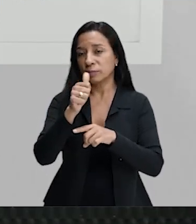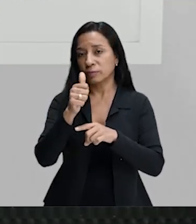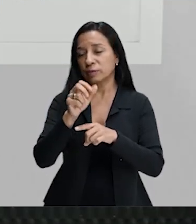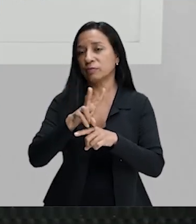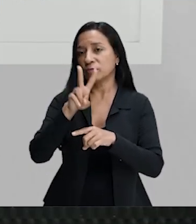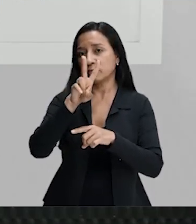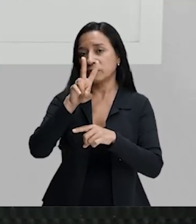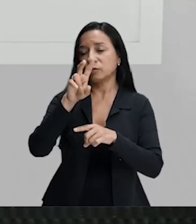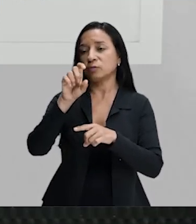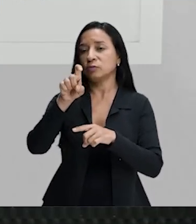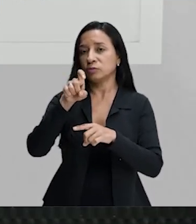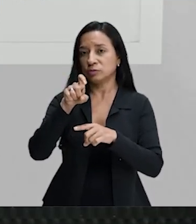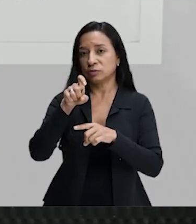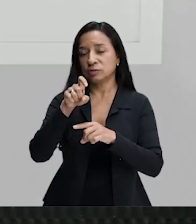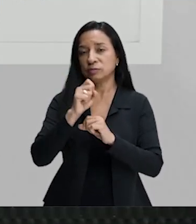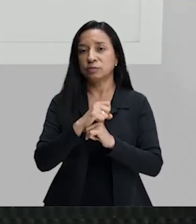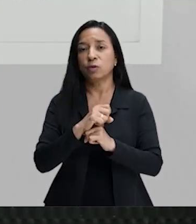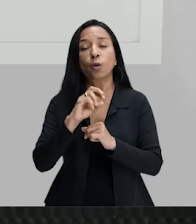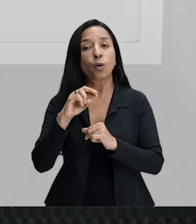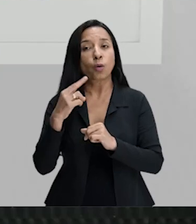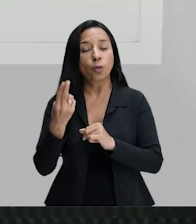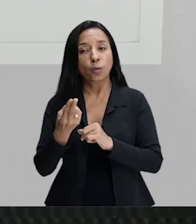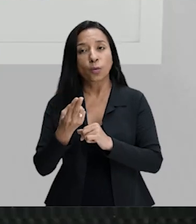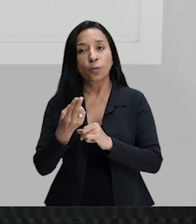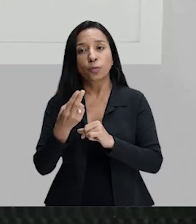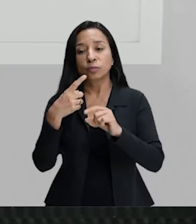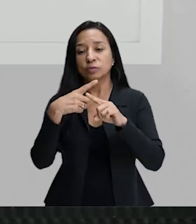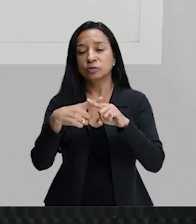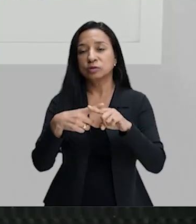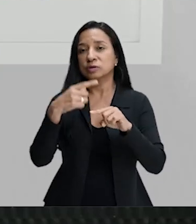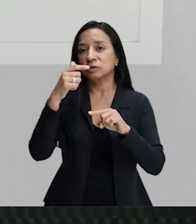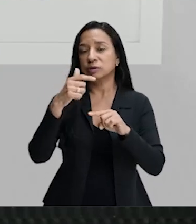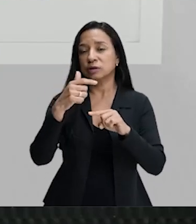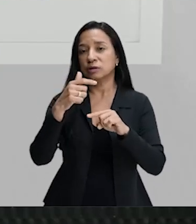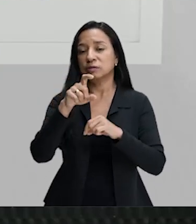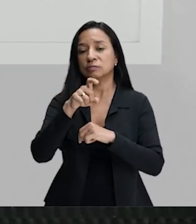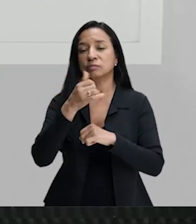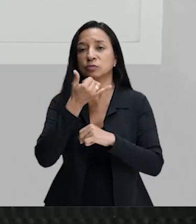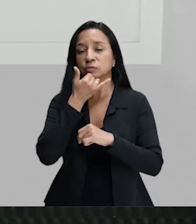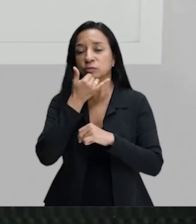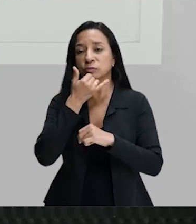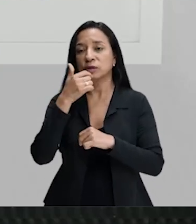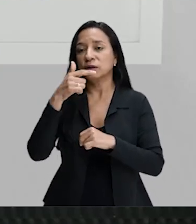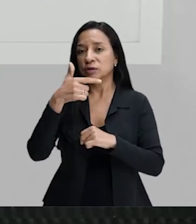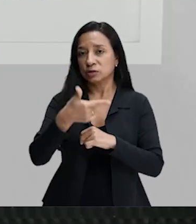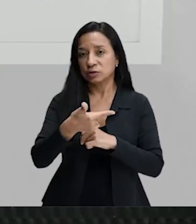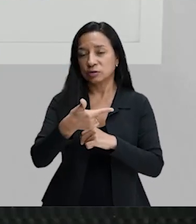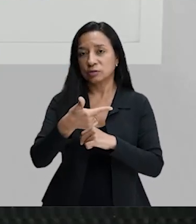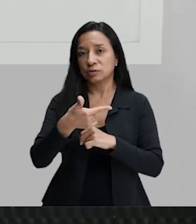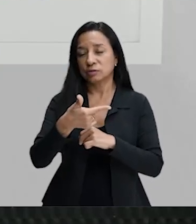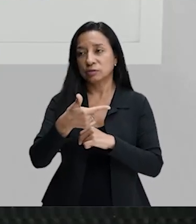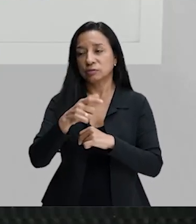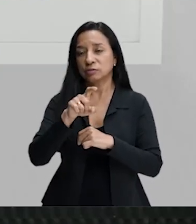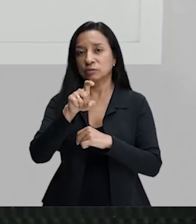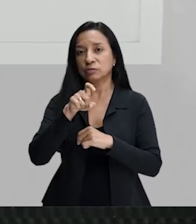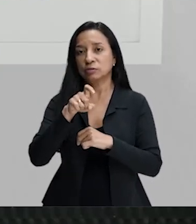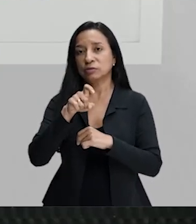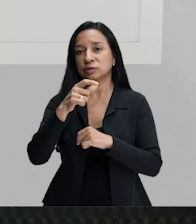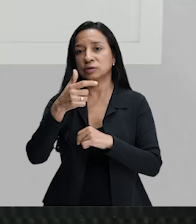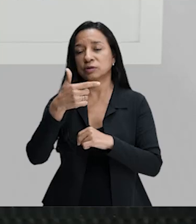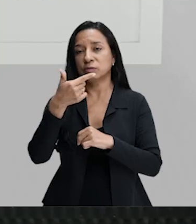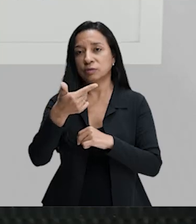raiz, ou x ao quadrado menos 4x mais